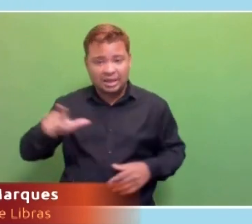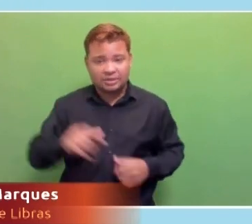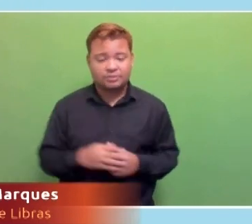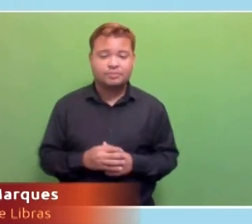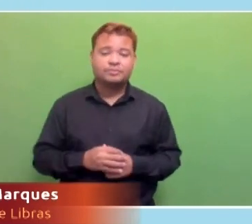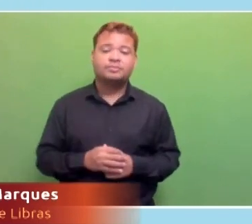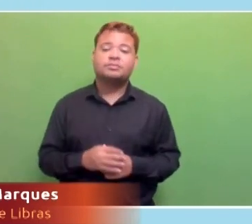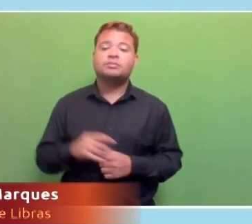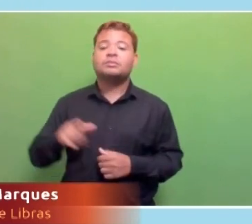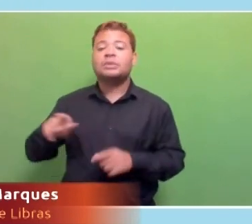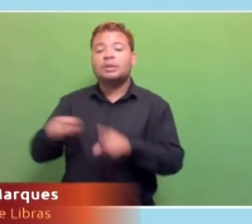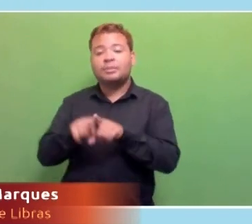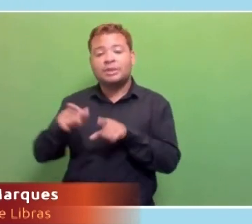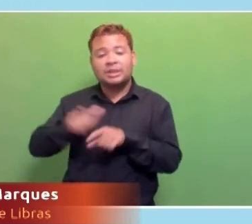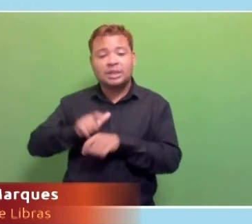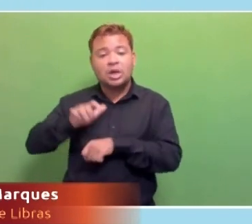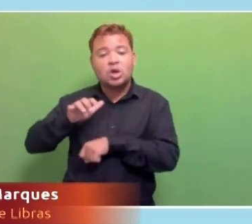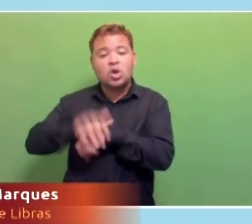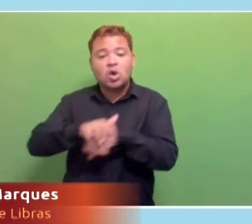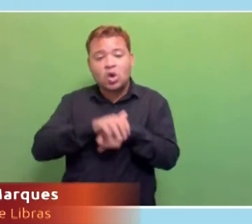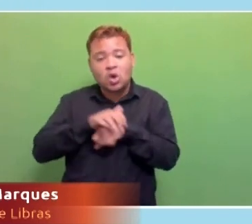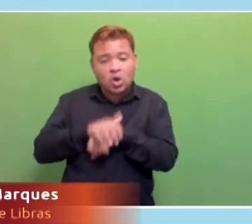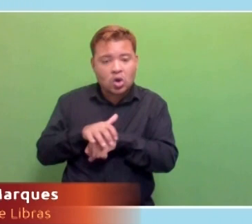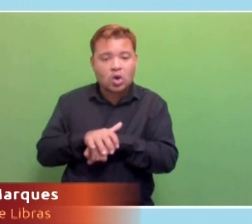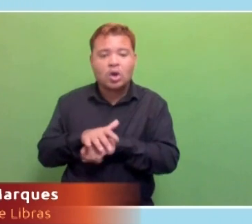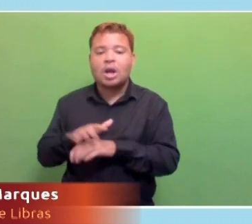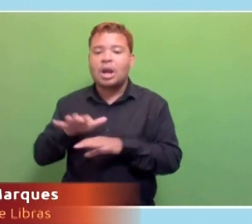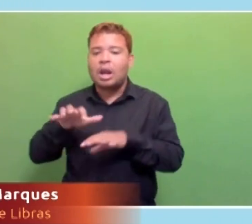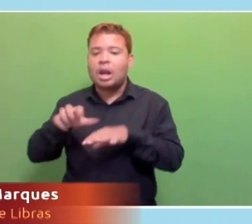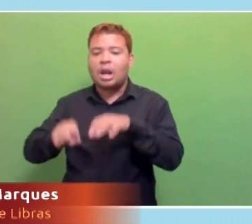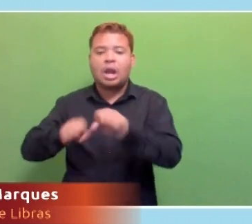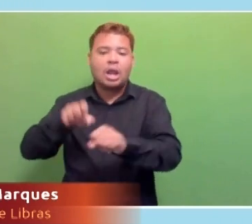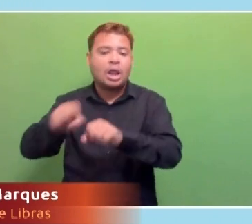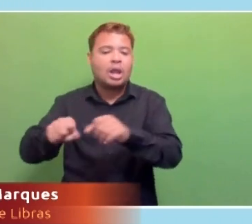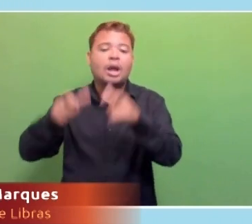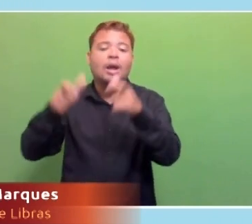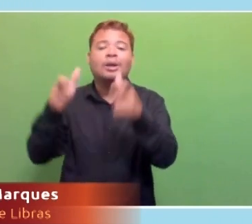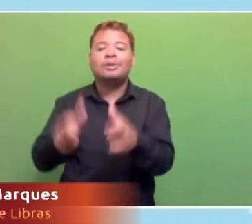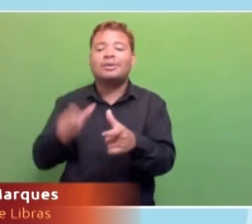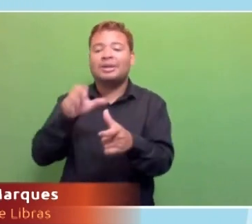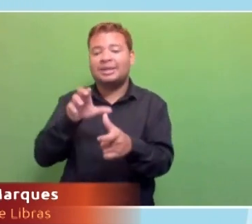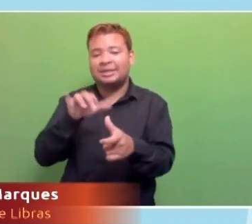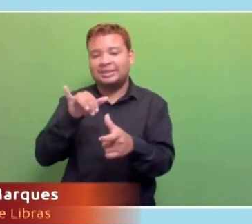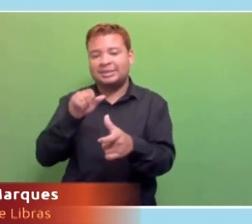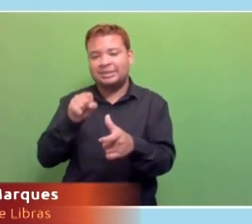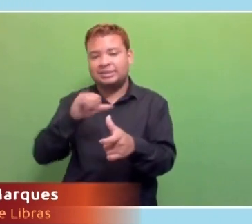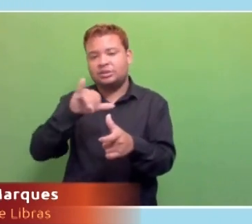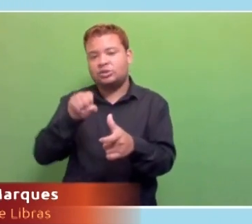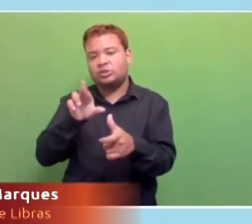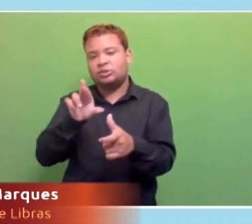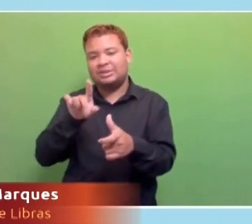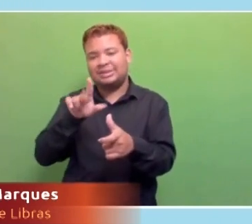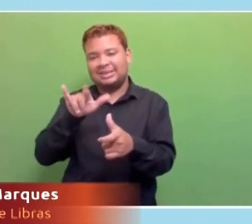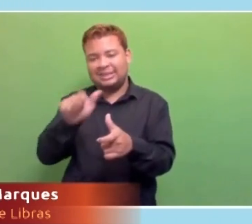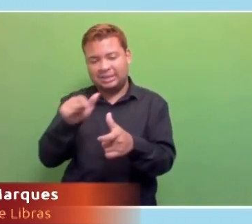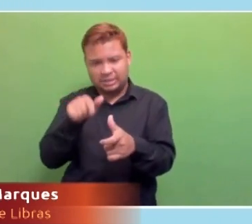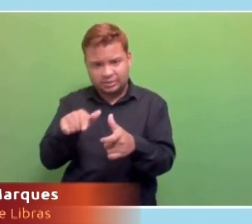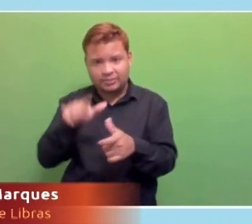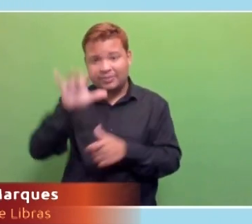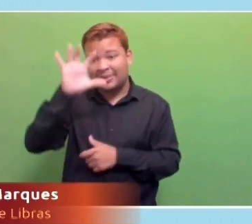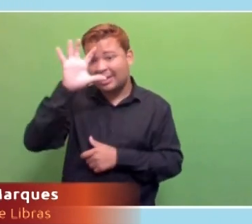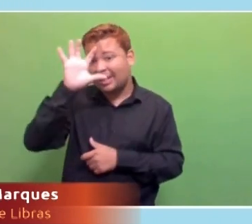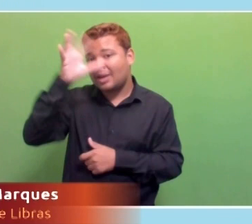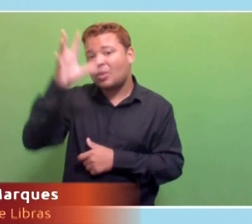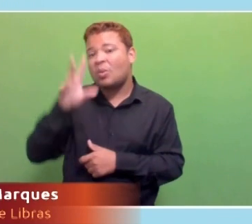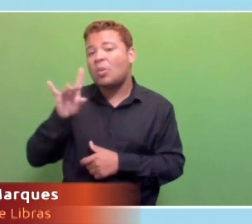de colonos ocupantes naquela que é a Cisjordânia. Então, até quando não se resolverá essa questão? E até